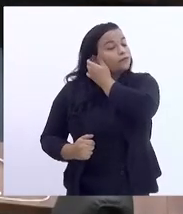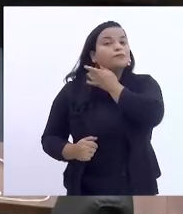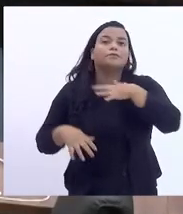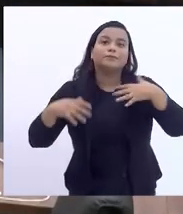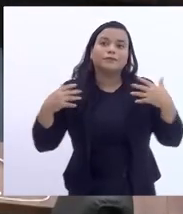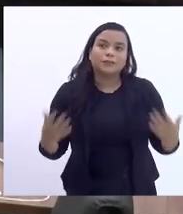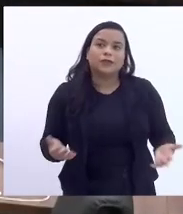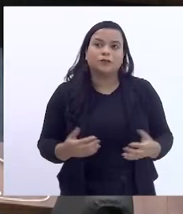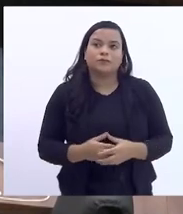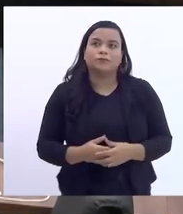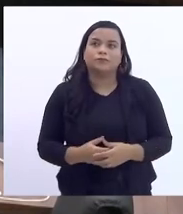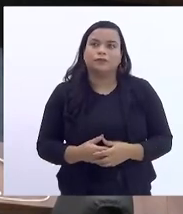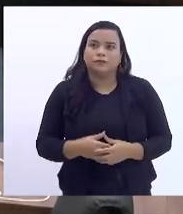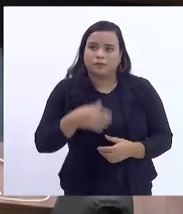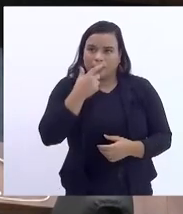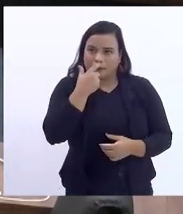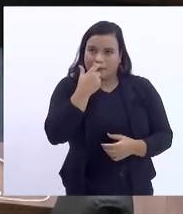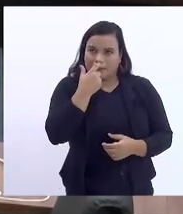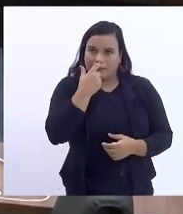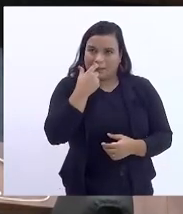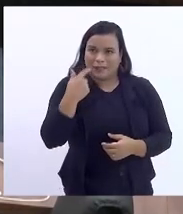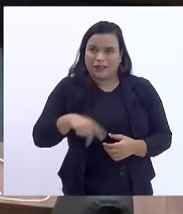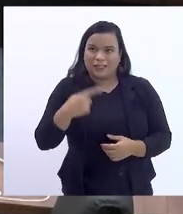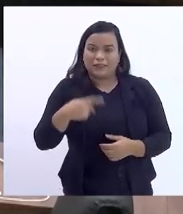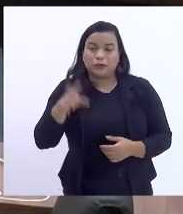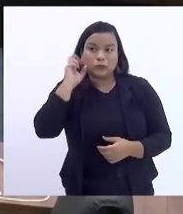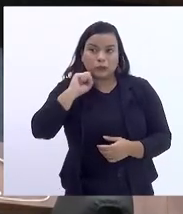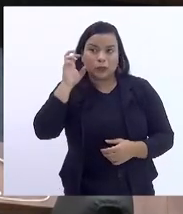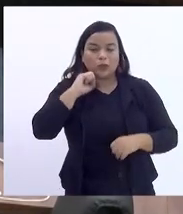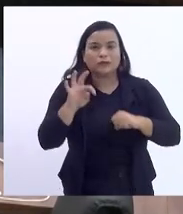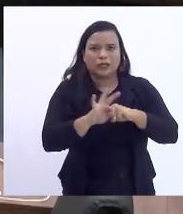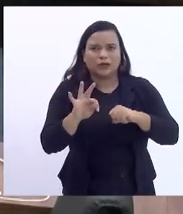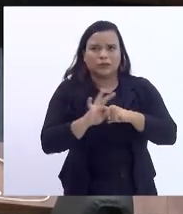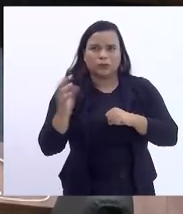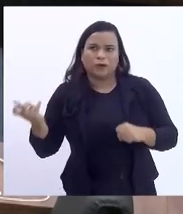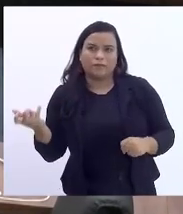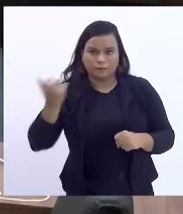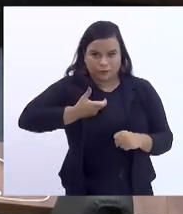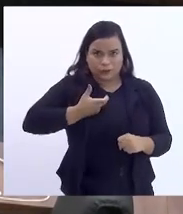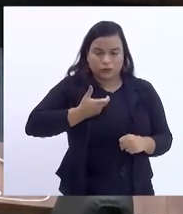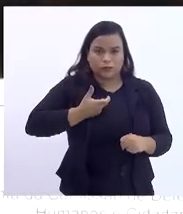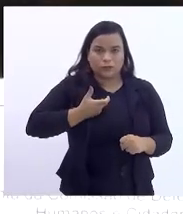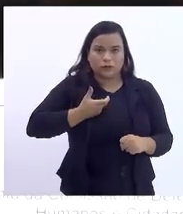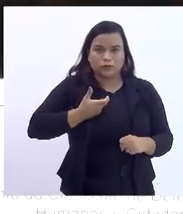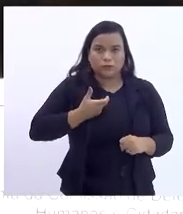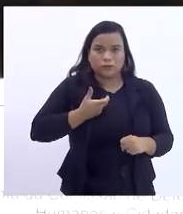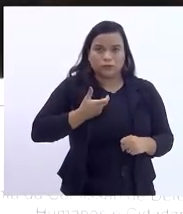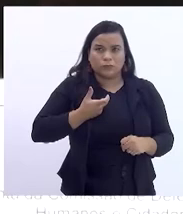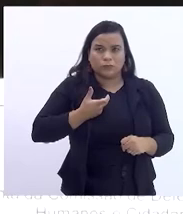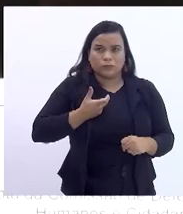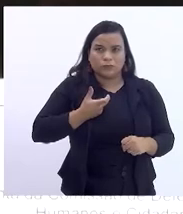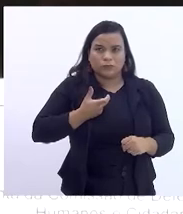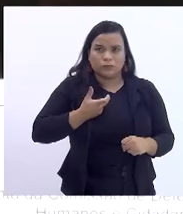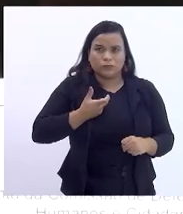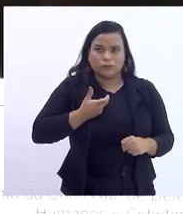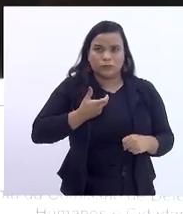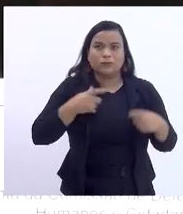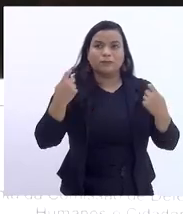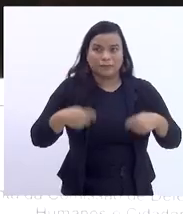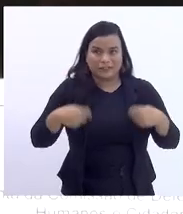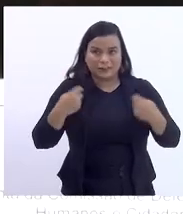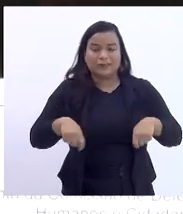gente o técnico aqui de som da alerj acabou de nos avisar que a gente realmente